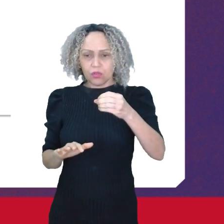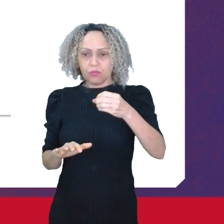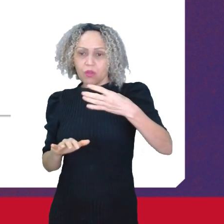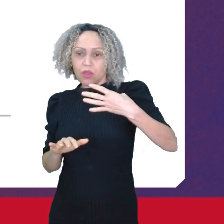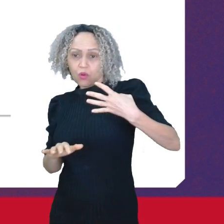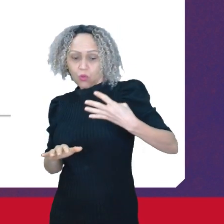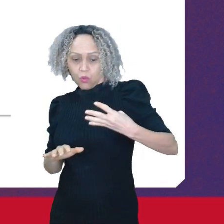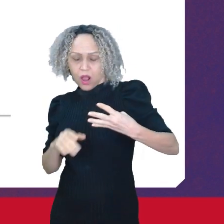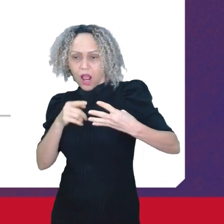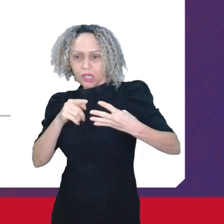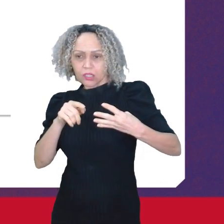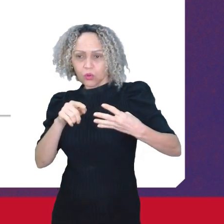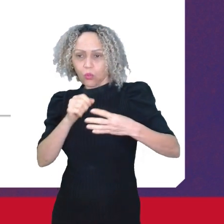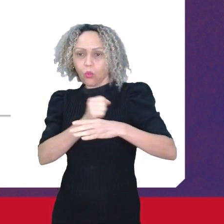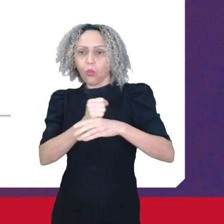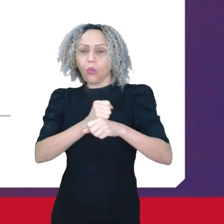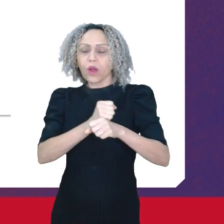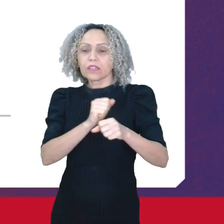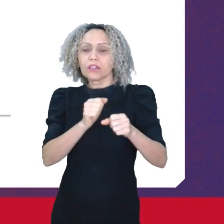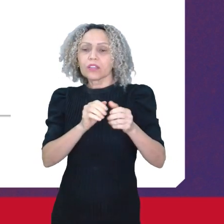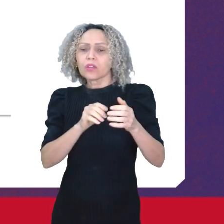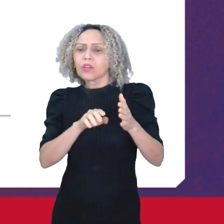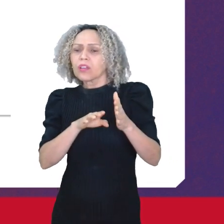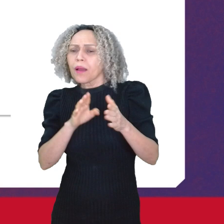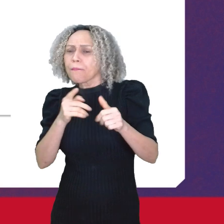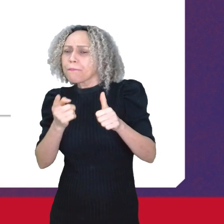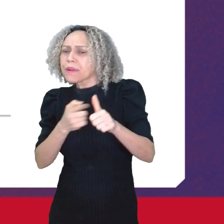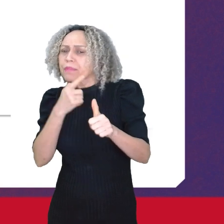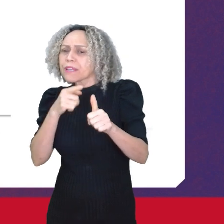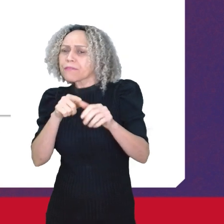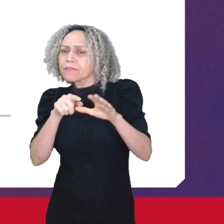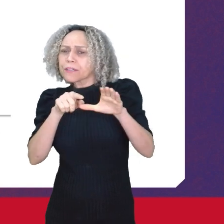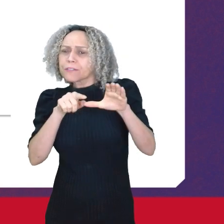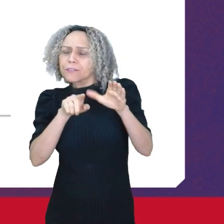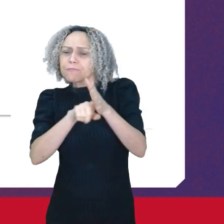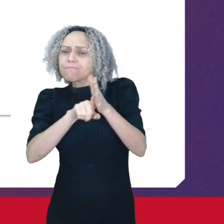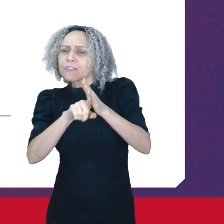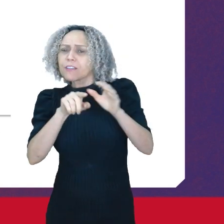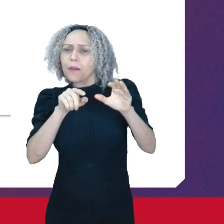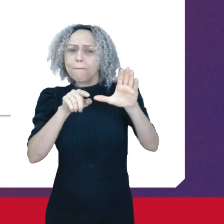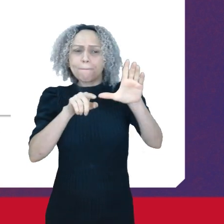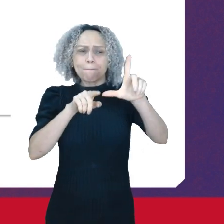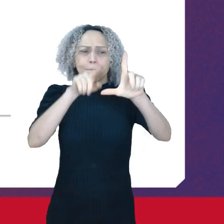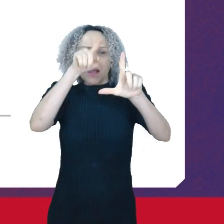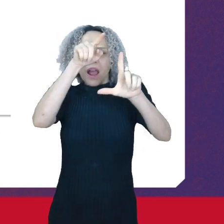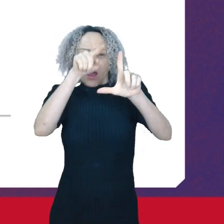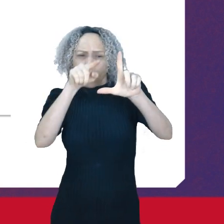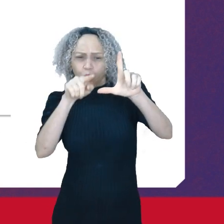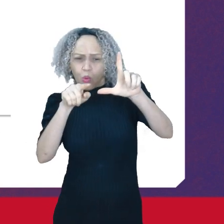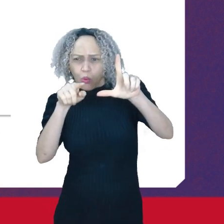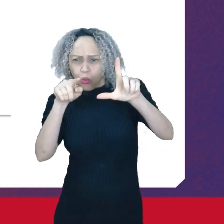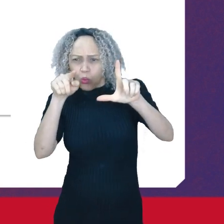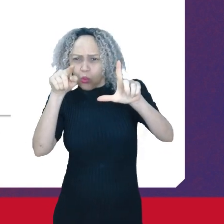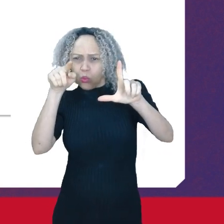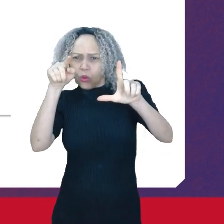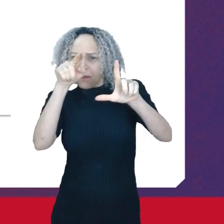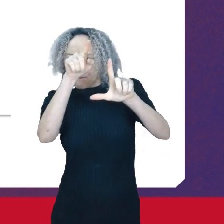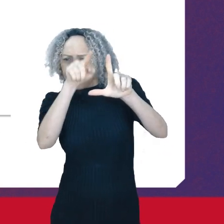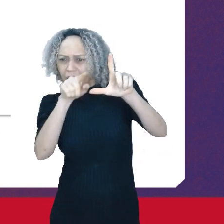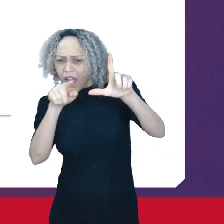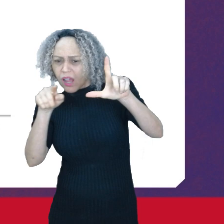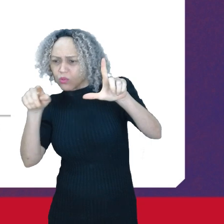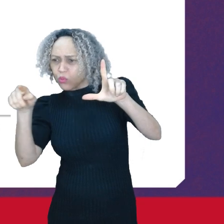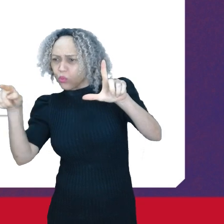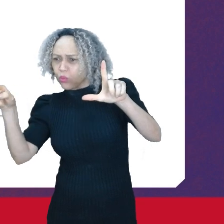alimentar, a gente viu que 35% dos brasileiros estavam em situação